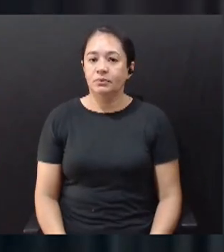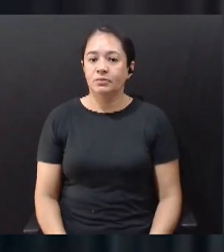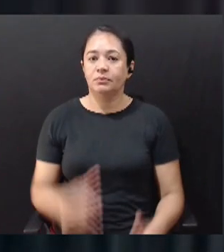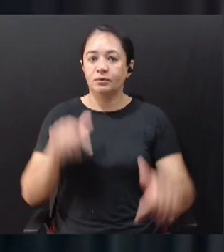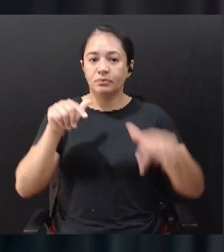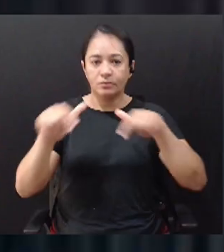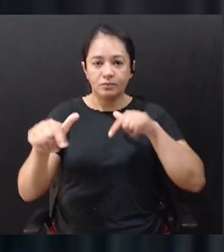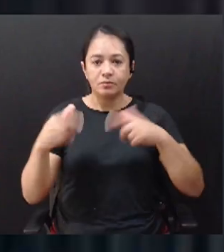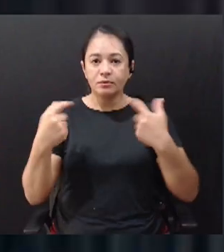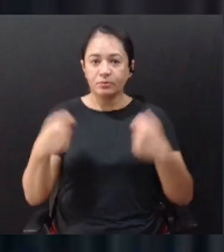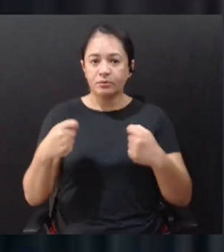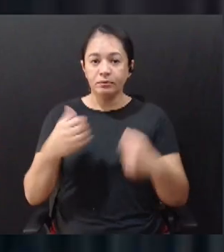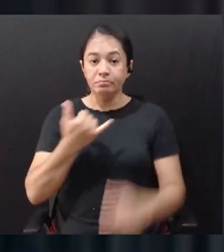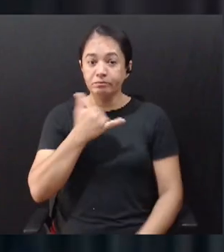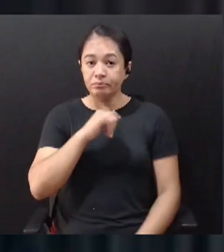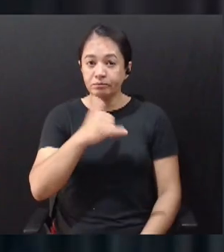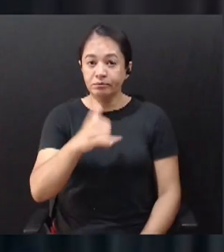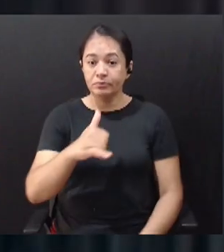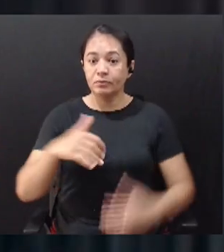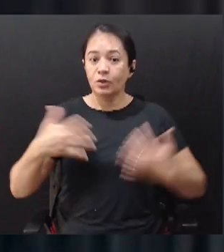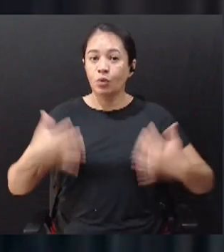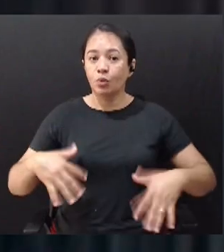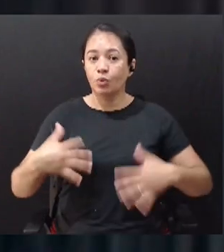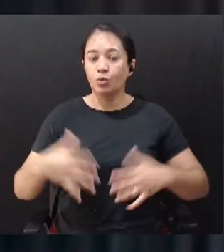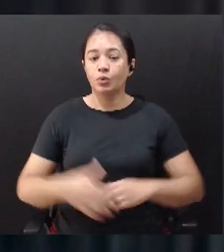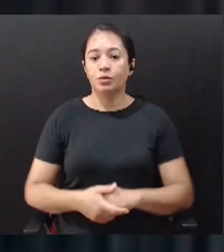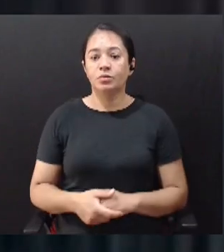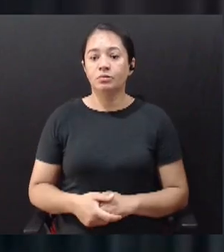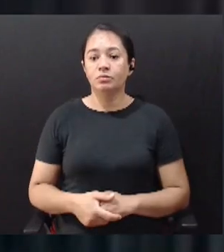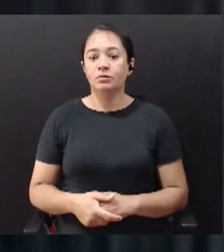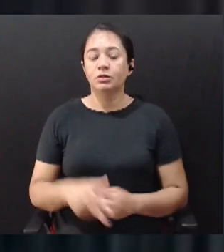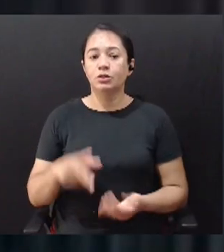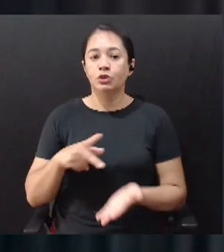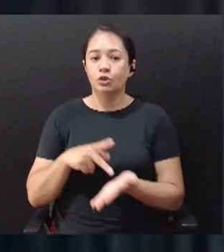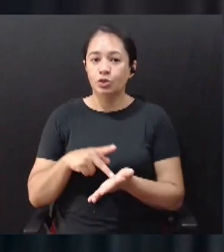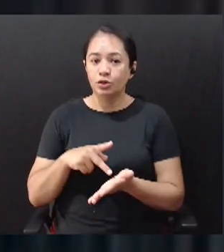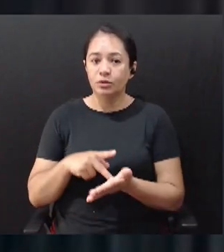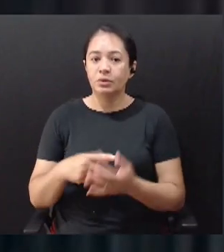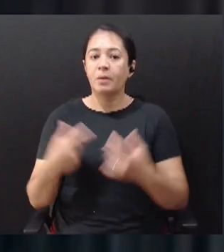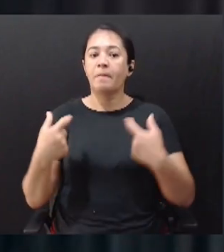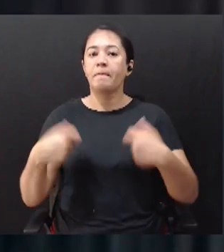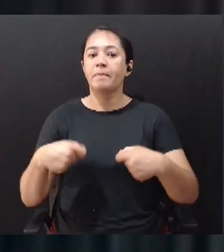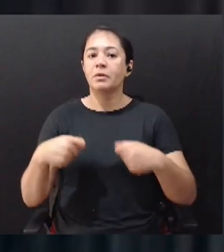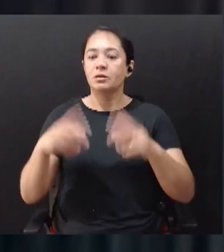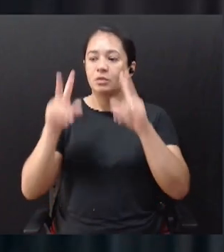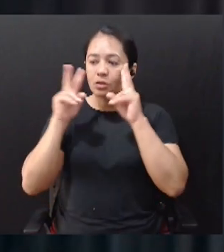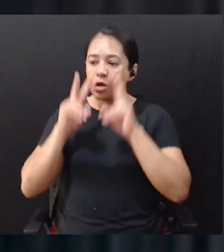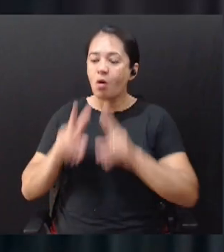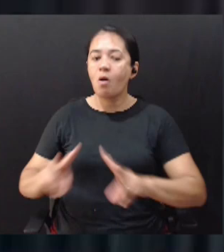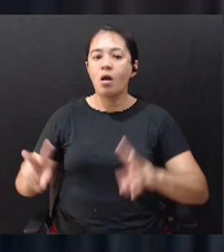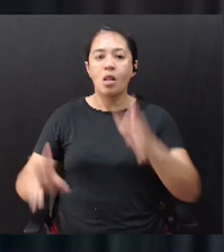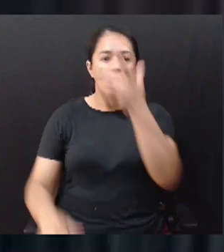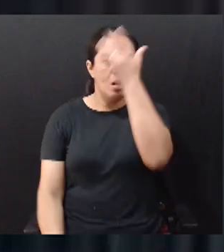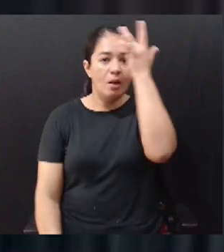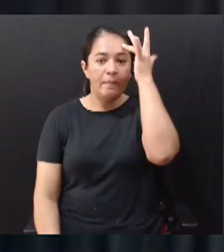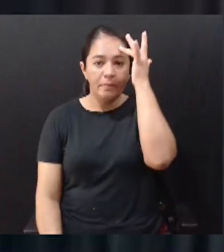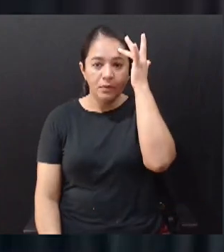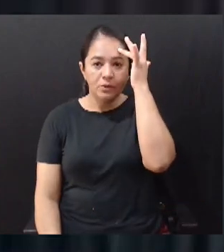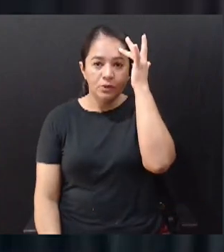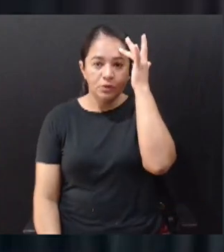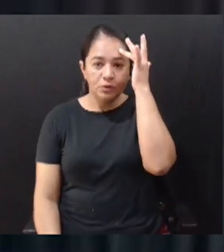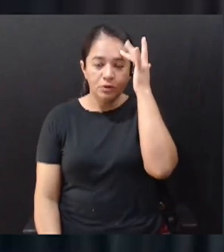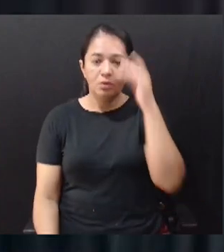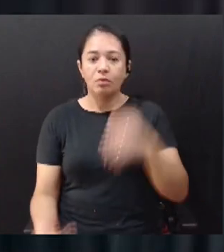energia muito grande, então, de fato, isso precisa ser olhado, a pessoa precisa buscar até